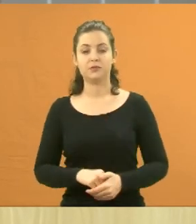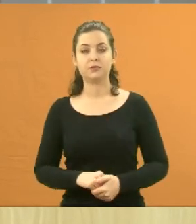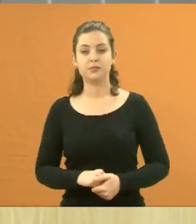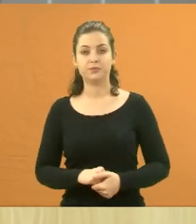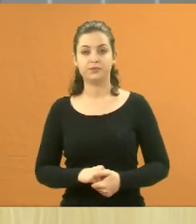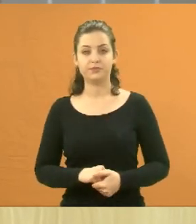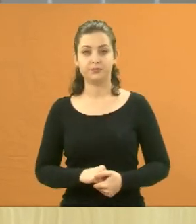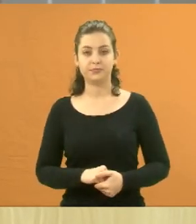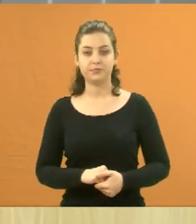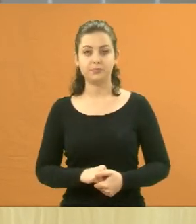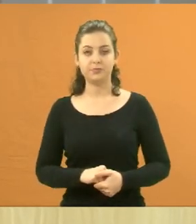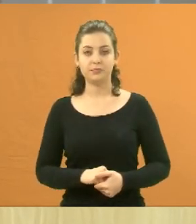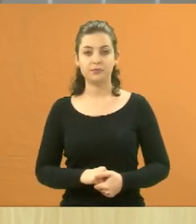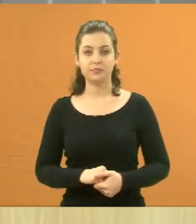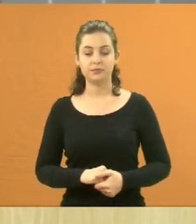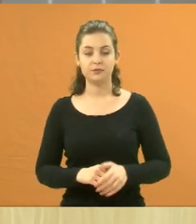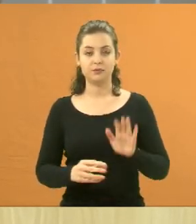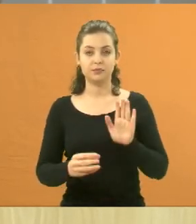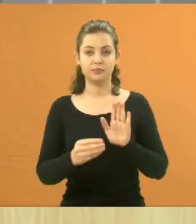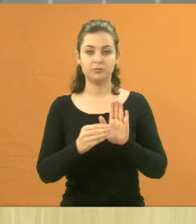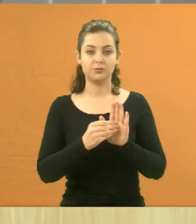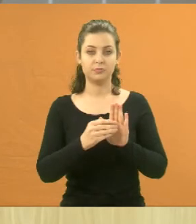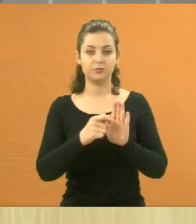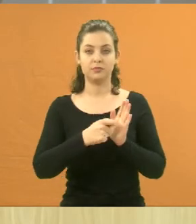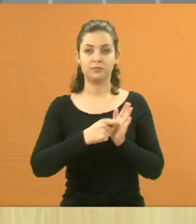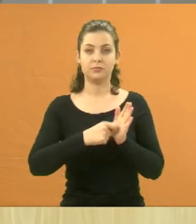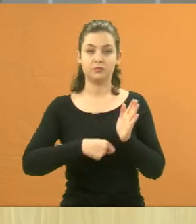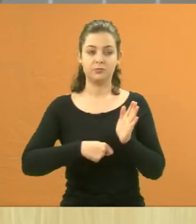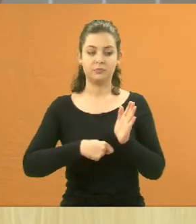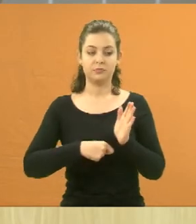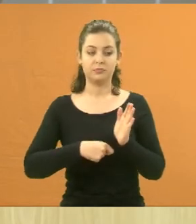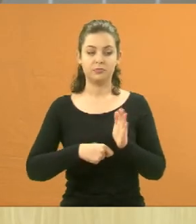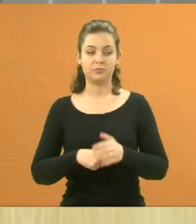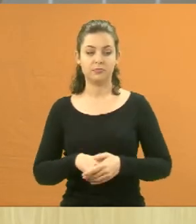incisos. Emenda assinada